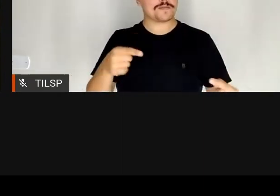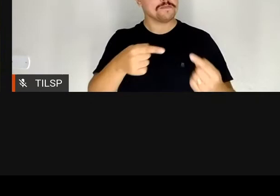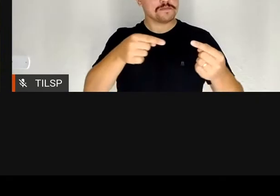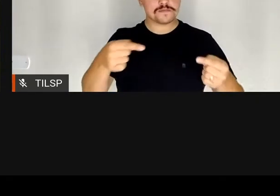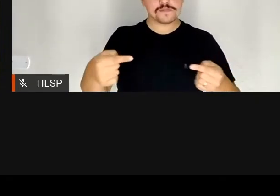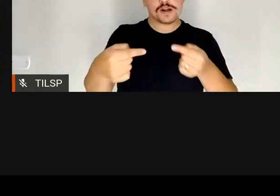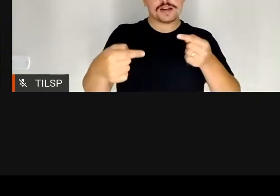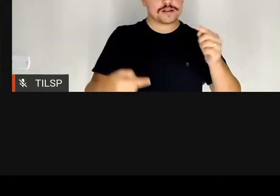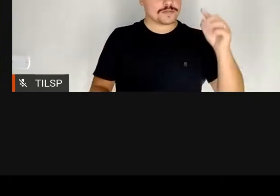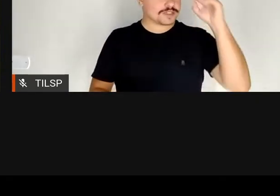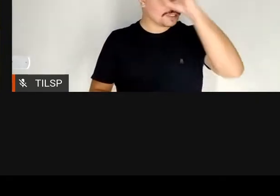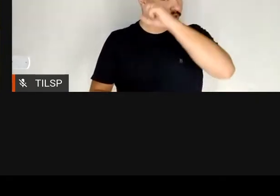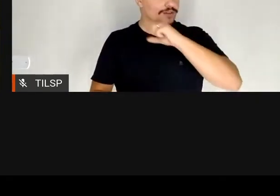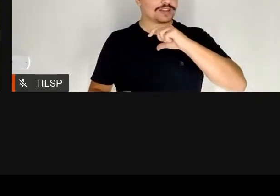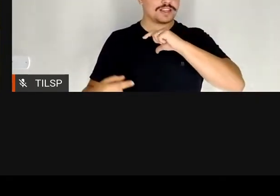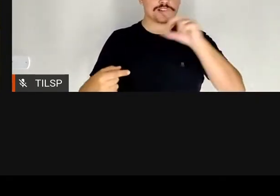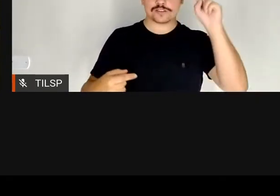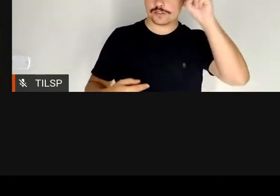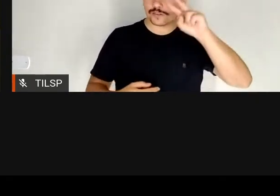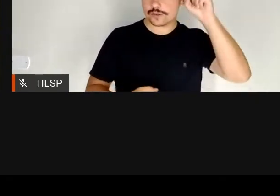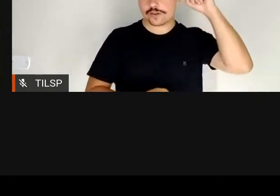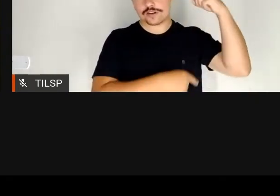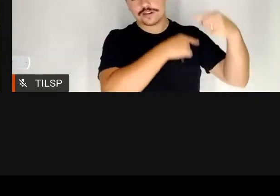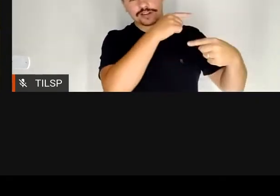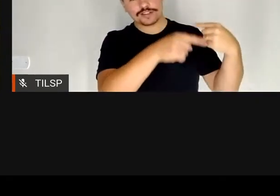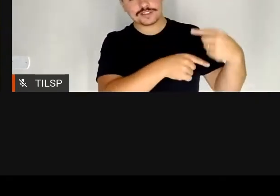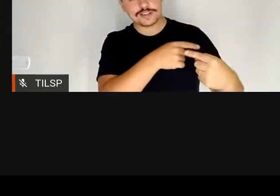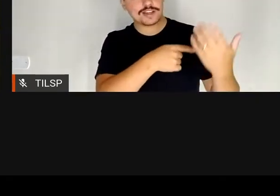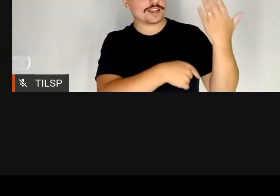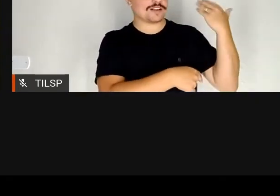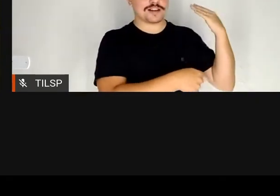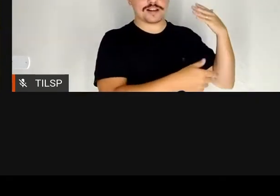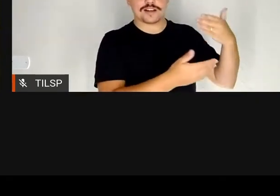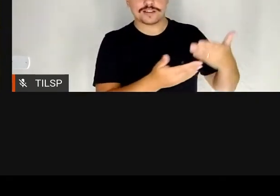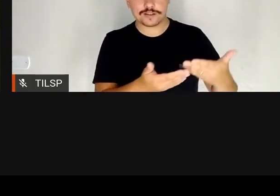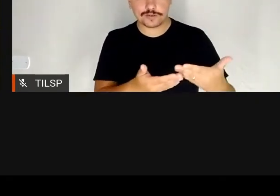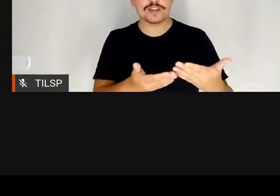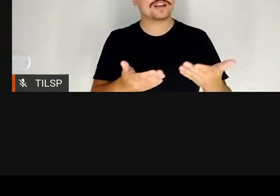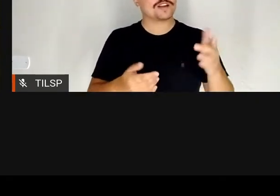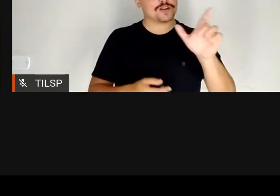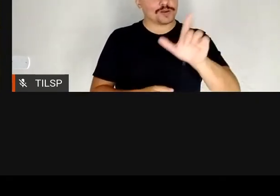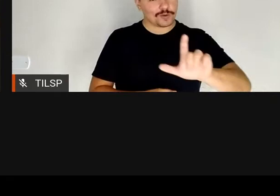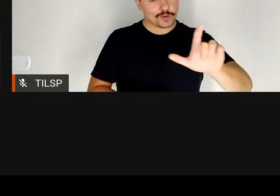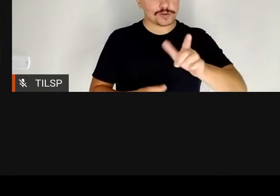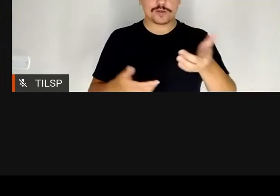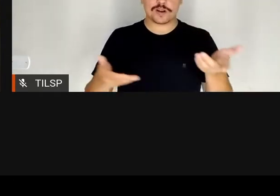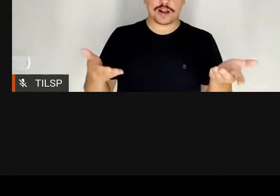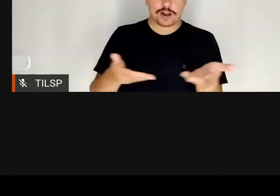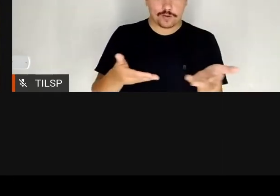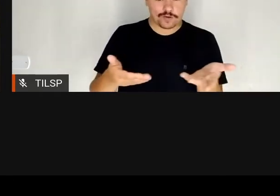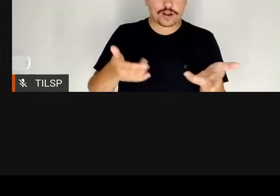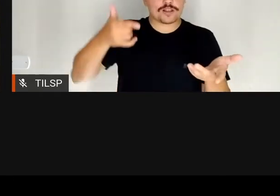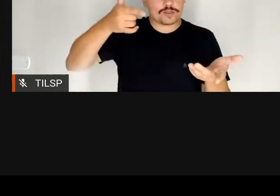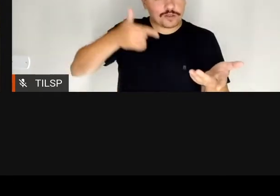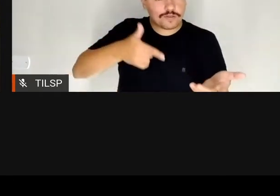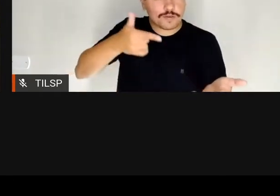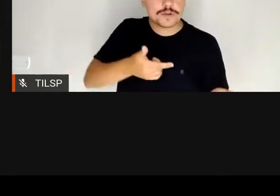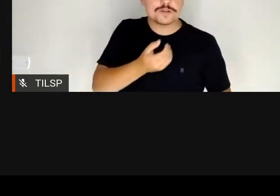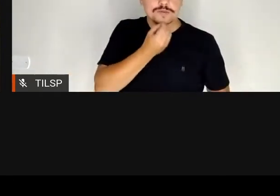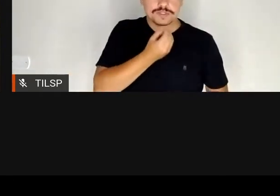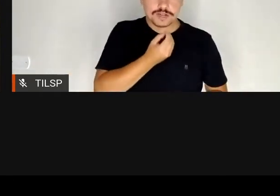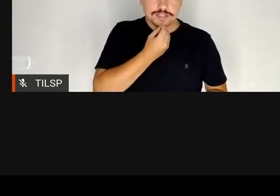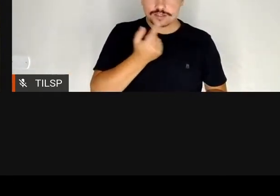com o legado daqueles, né, que nos antecedem. Então, é evidente que agora, né, retomar isso é muito